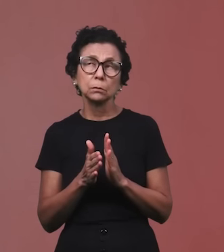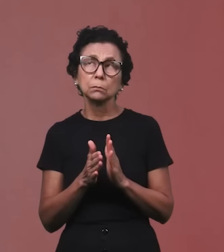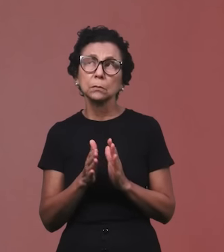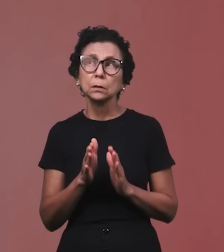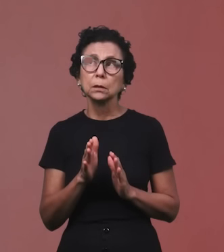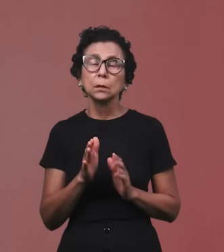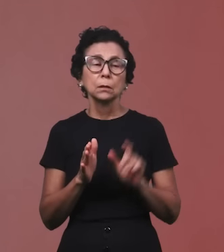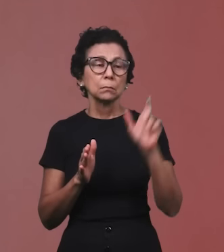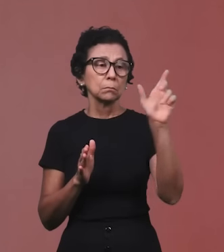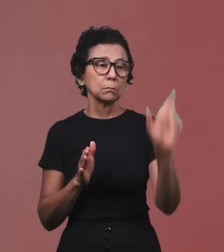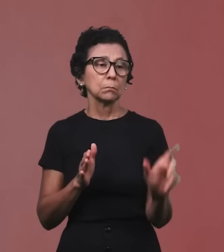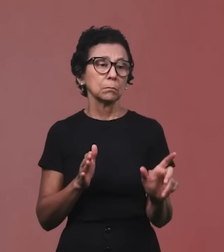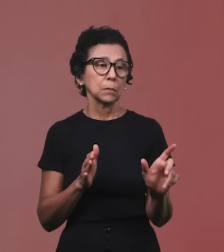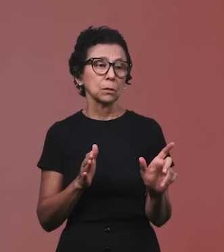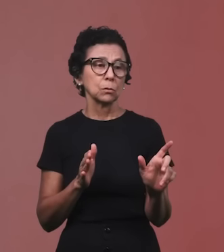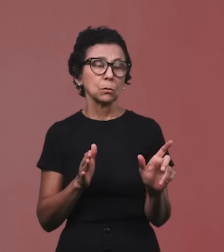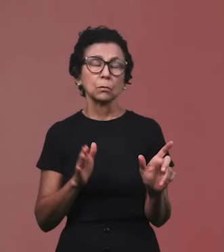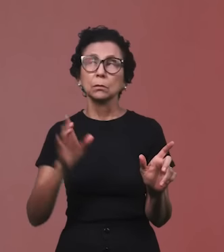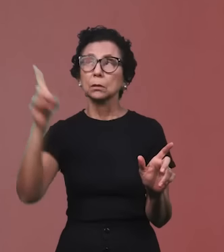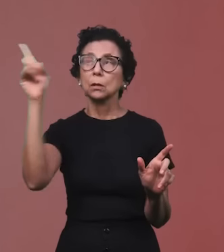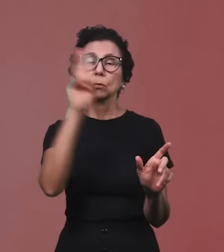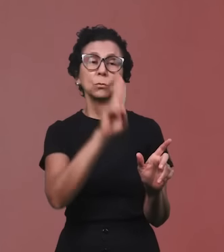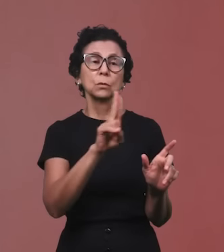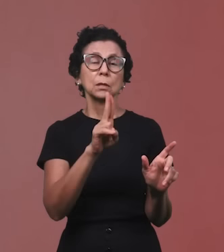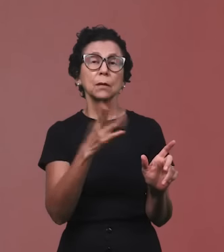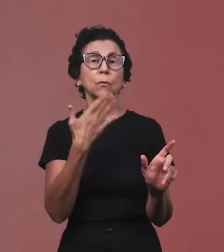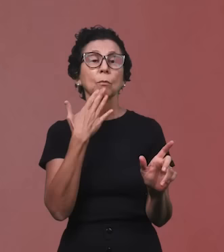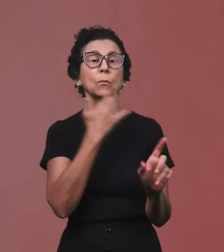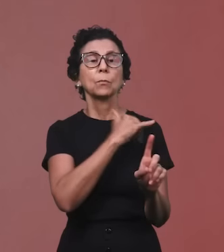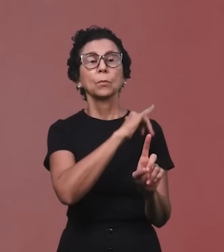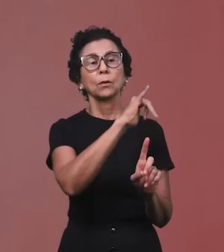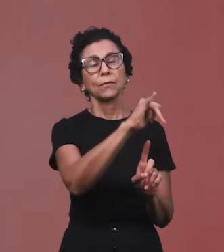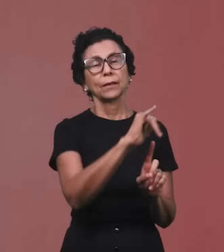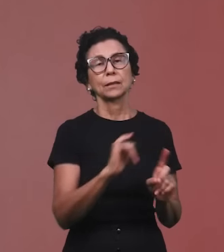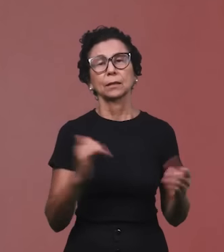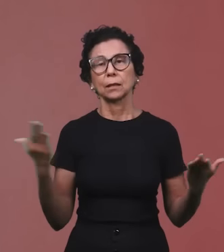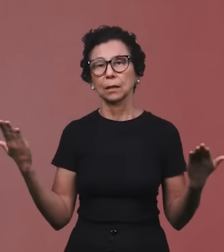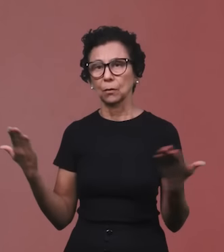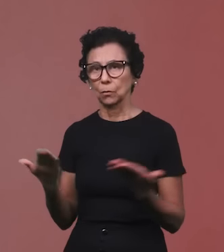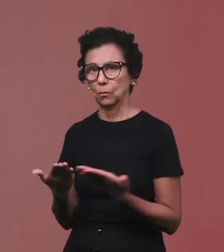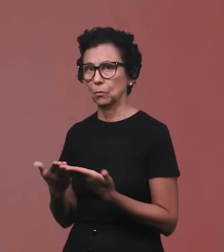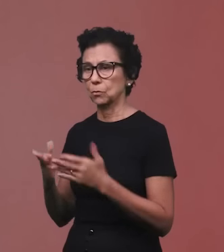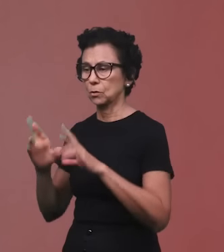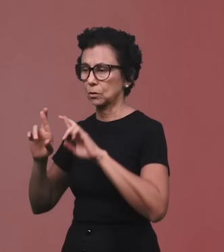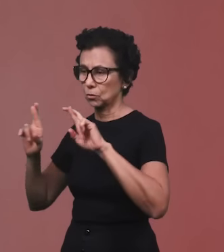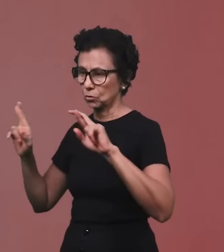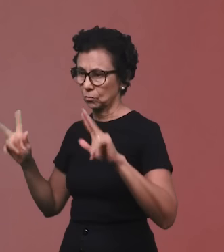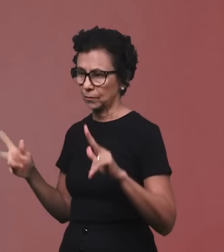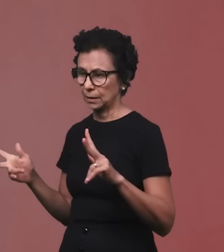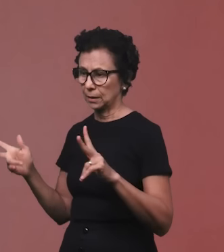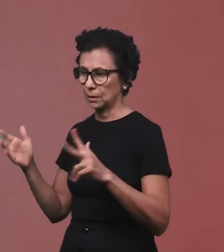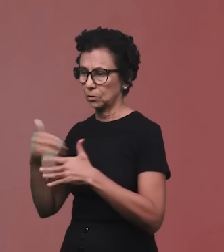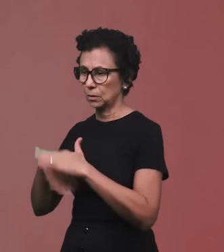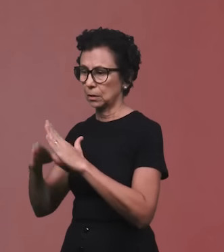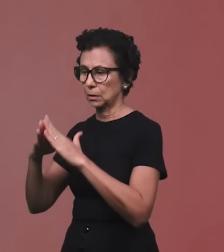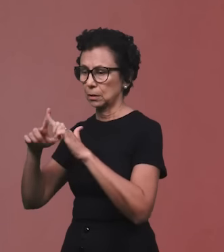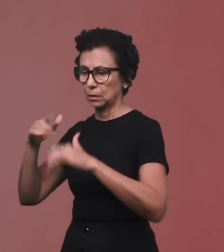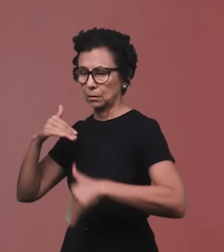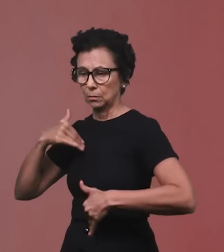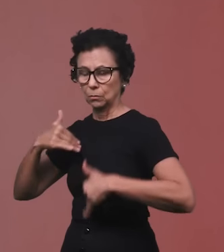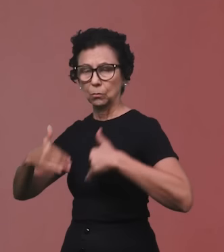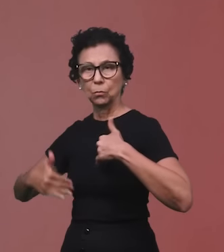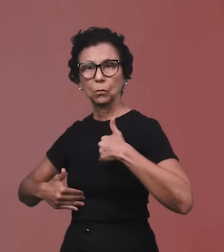como profeta. Mas isso não era igual hoje à igreja. O Espírito Santo hoje une um corpo. Ou seja, ele circula